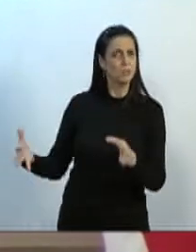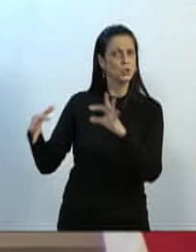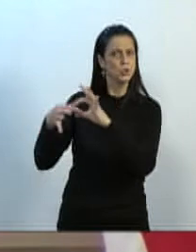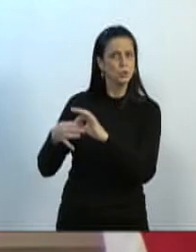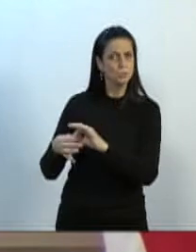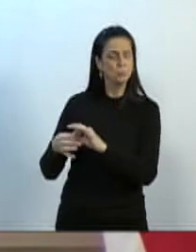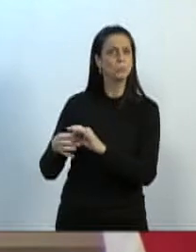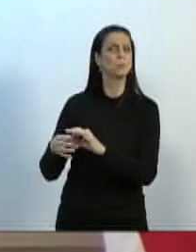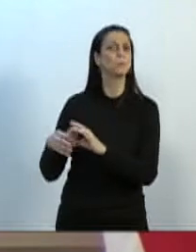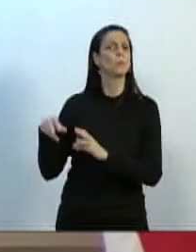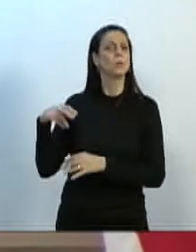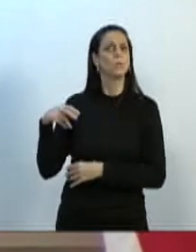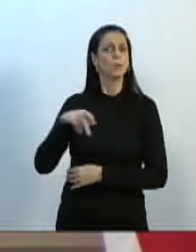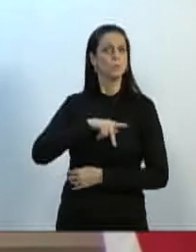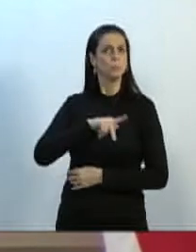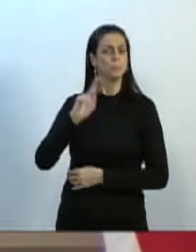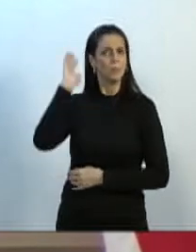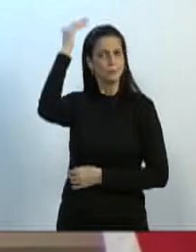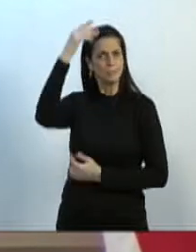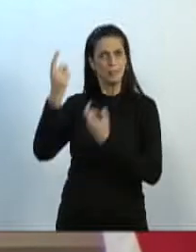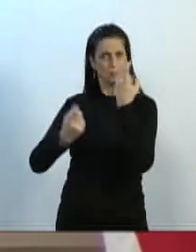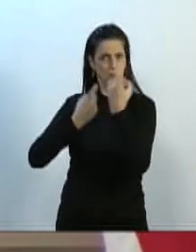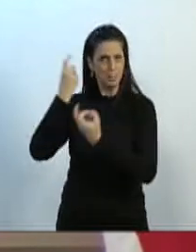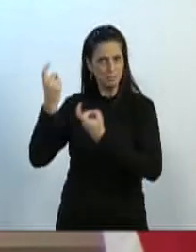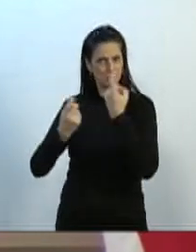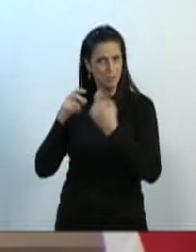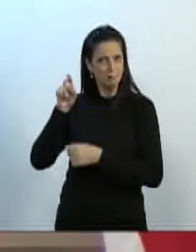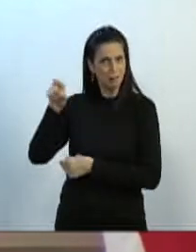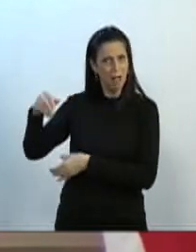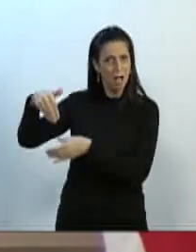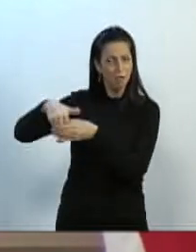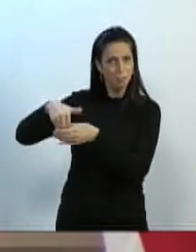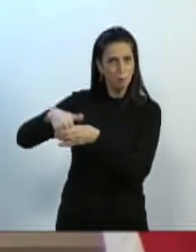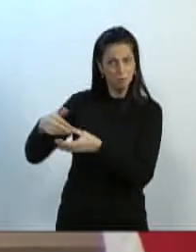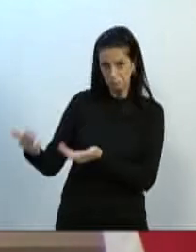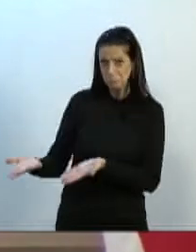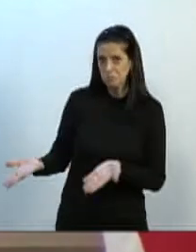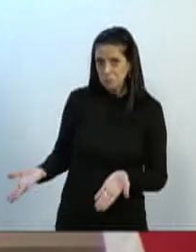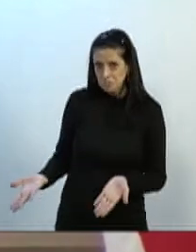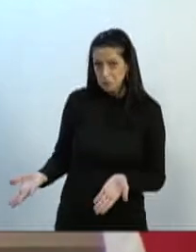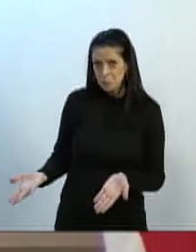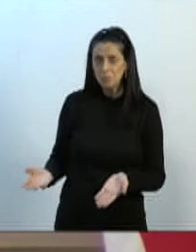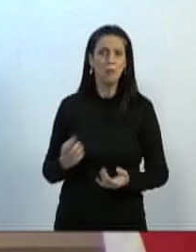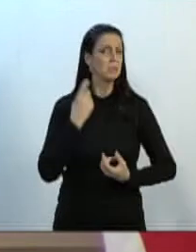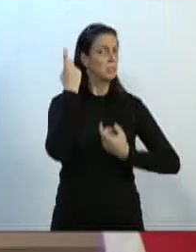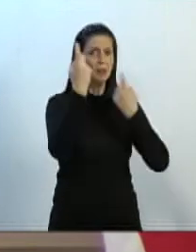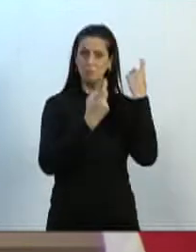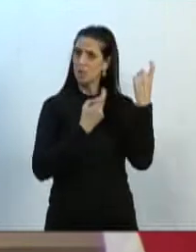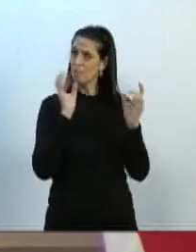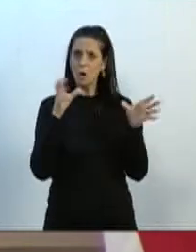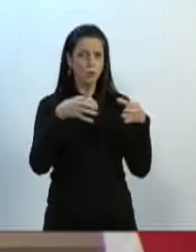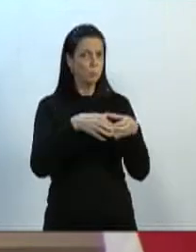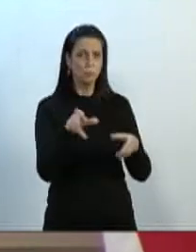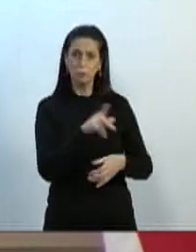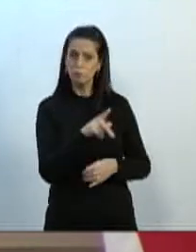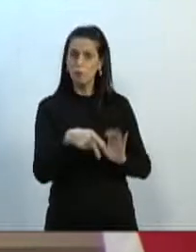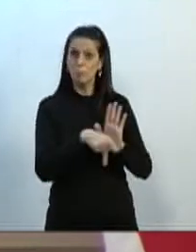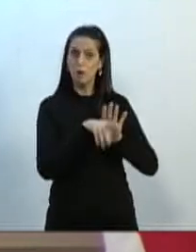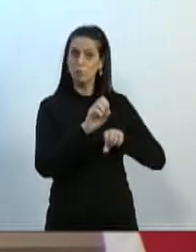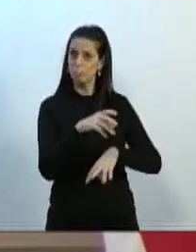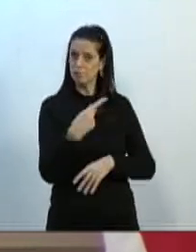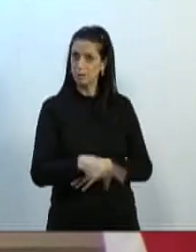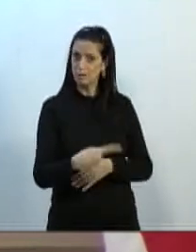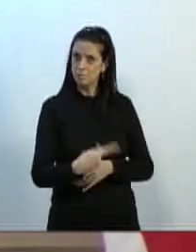prefeito, o senhor Mário Delbrand, preocupados com a importância do voto da juventude e nem um pouco preocupados com a categoria da educação